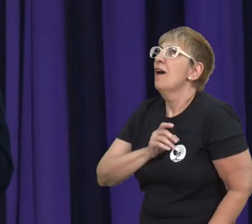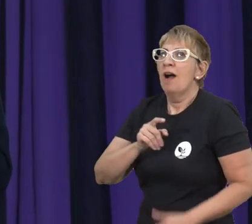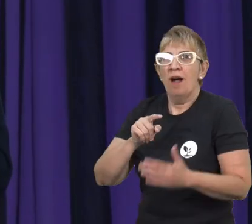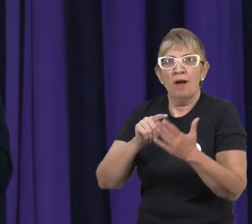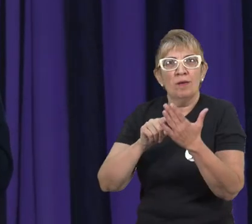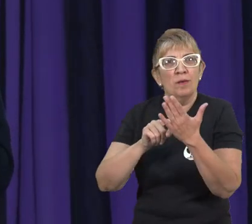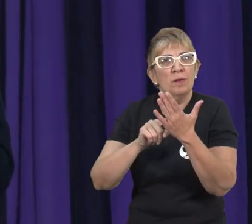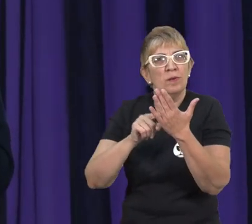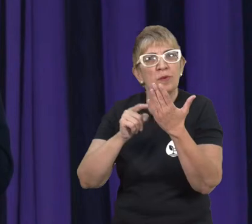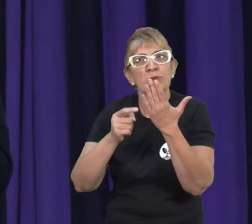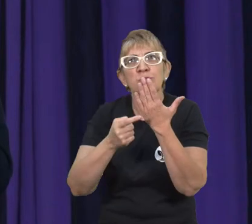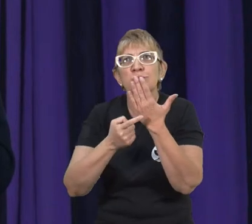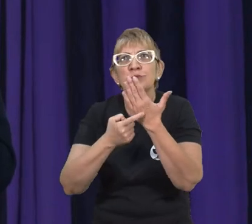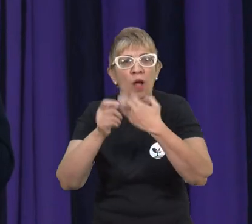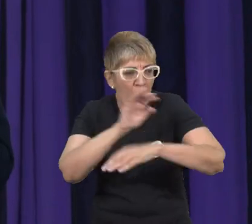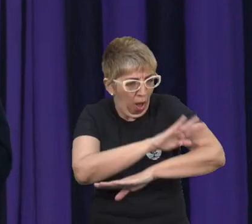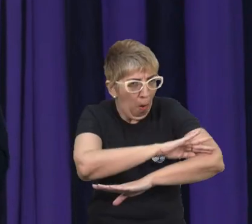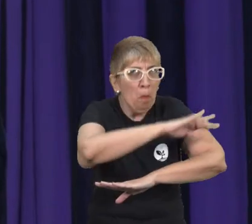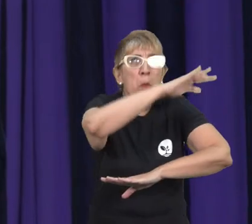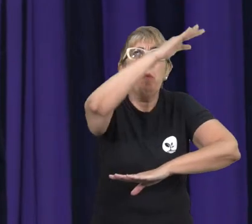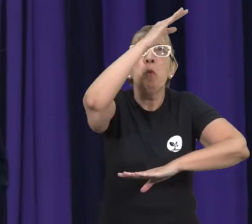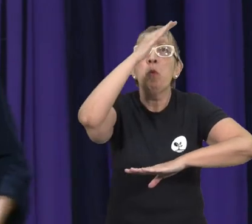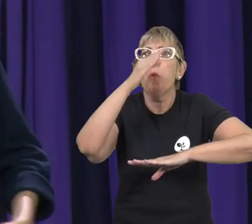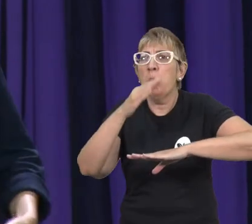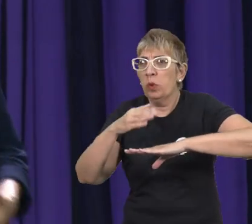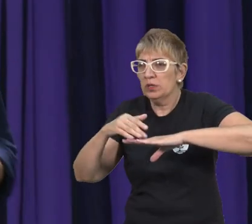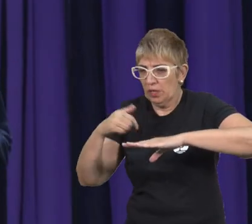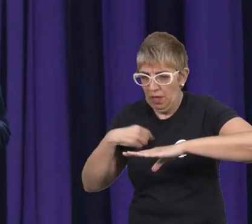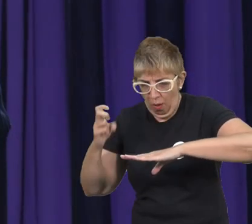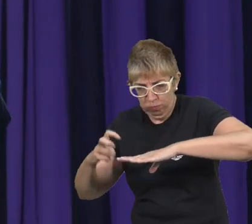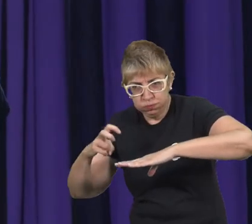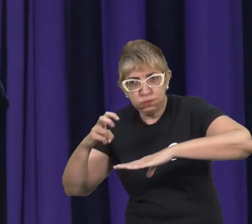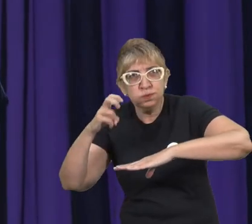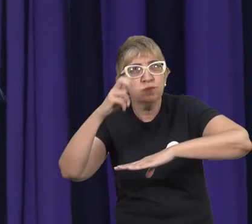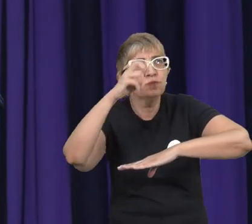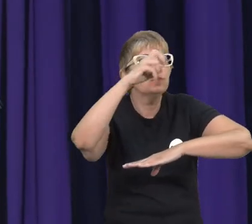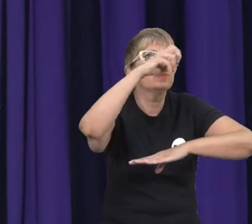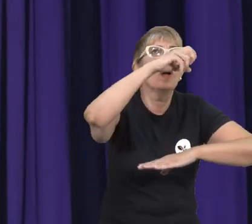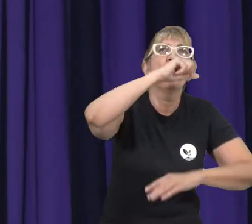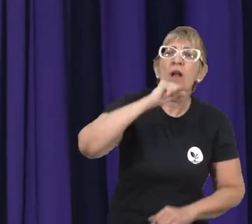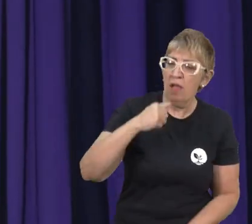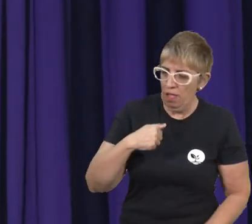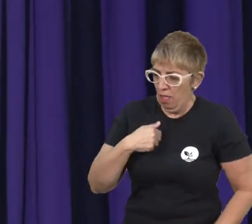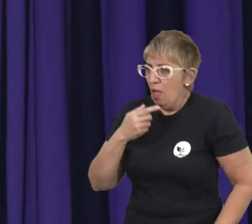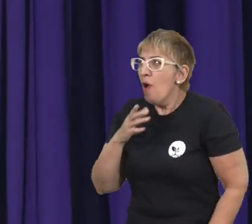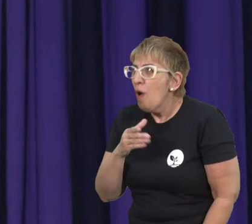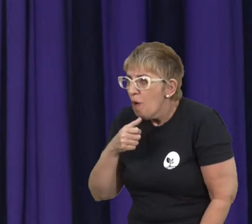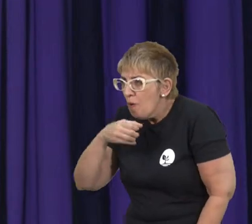Seja onde que percorro, a fonte que é.